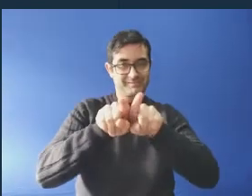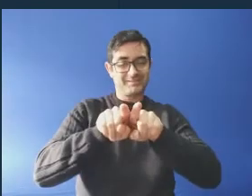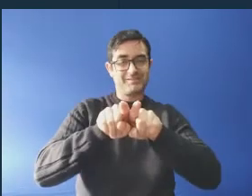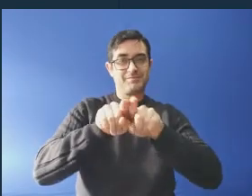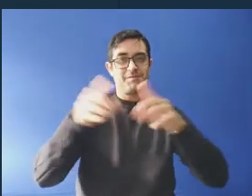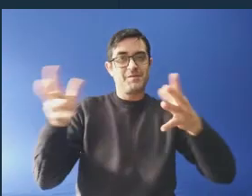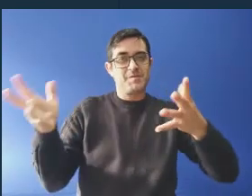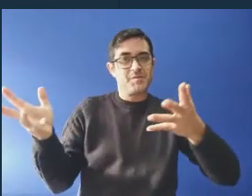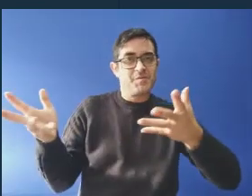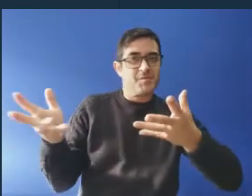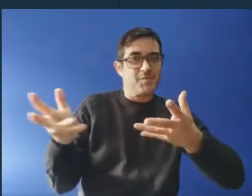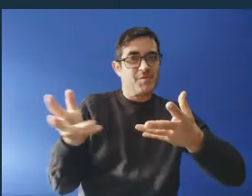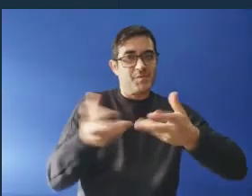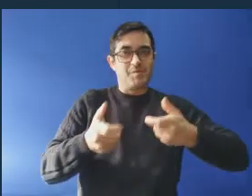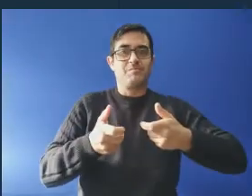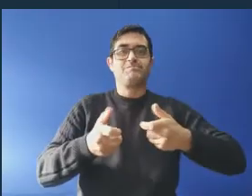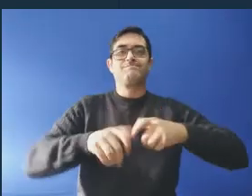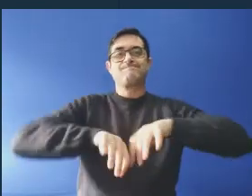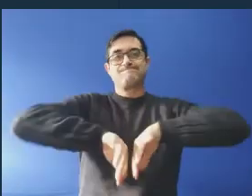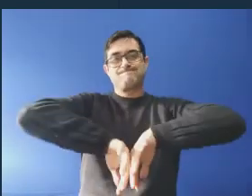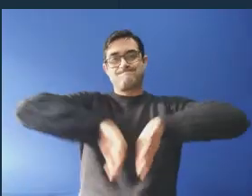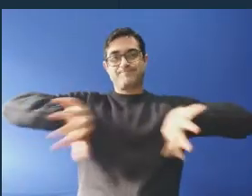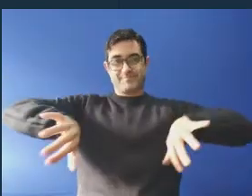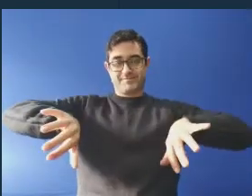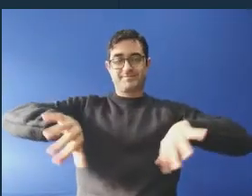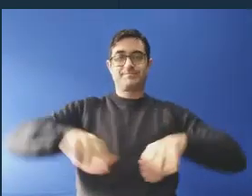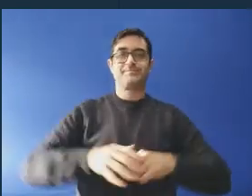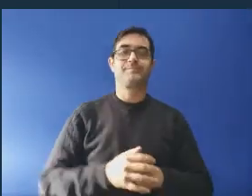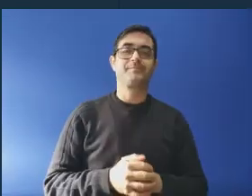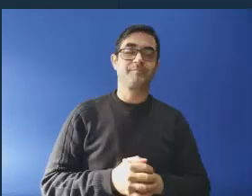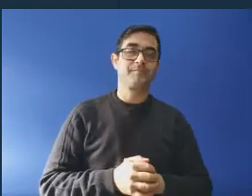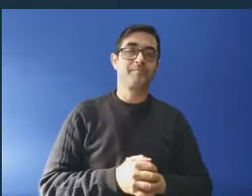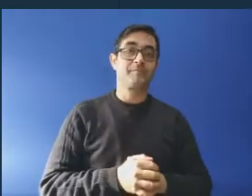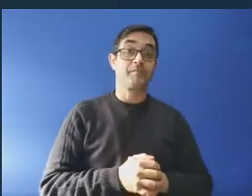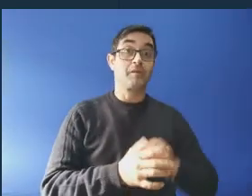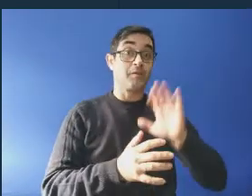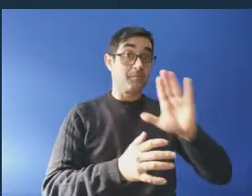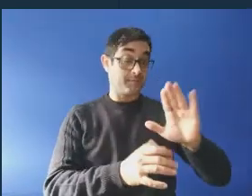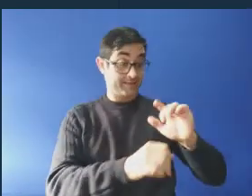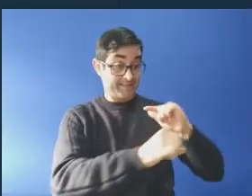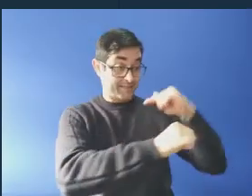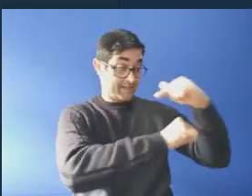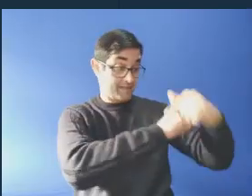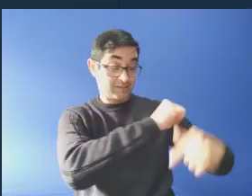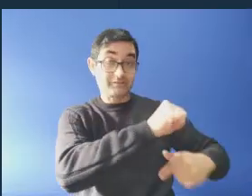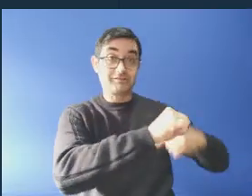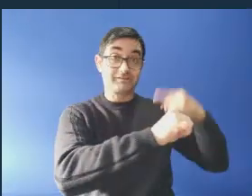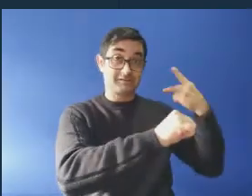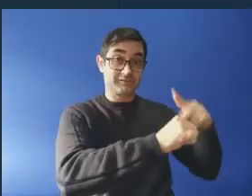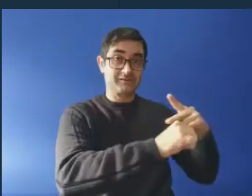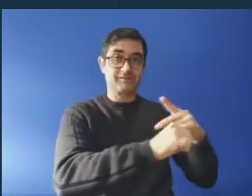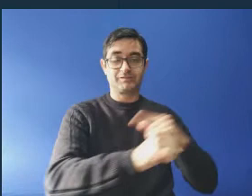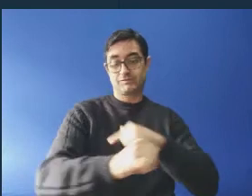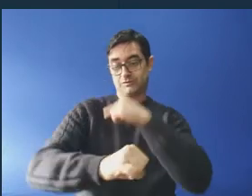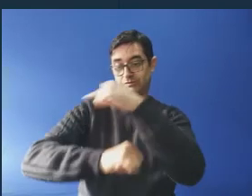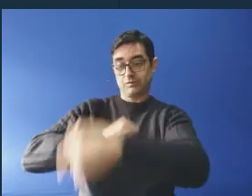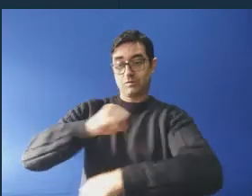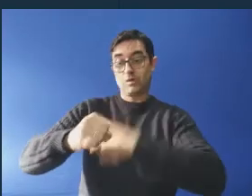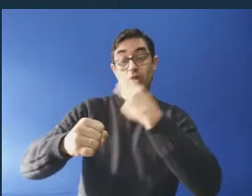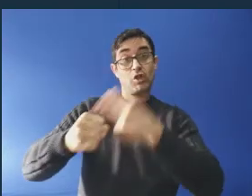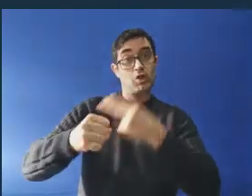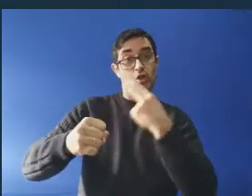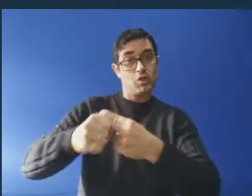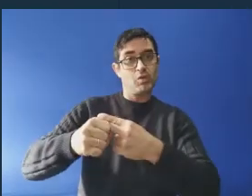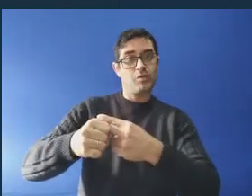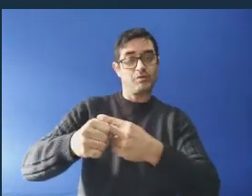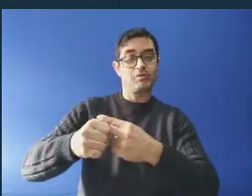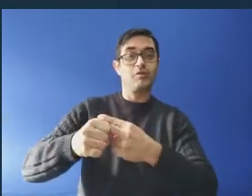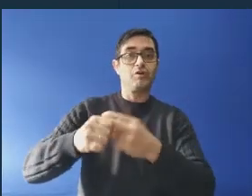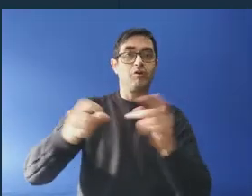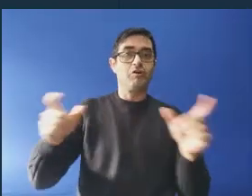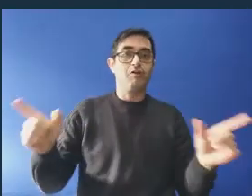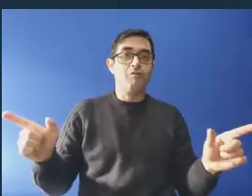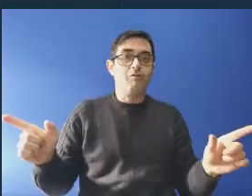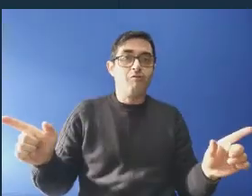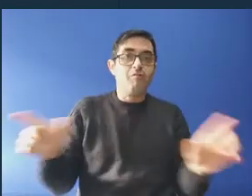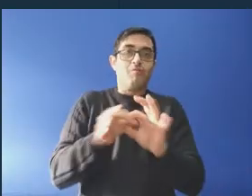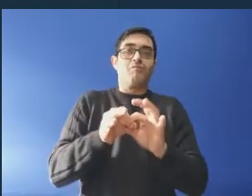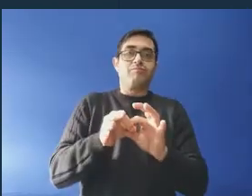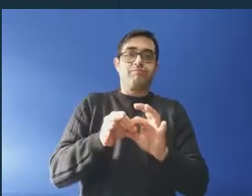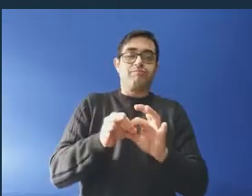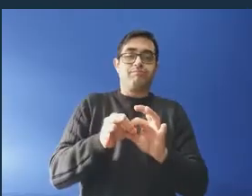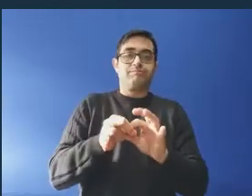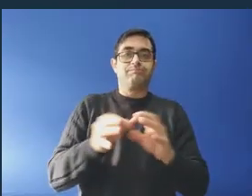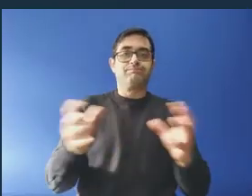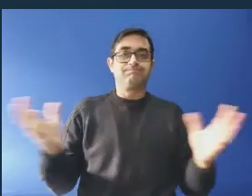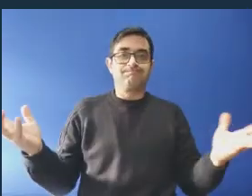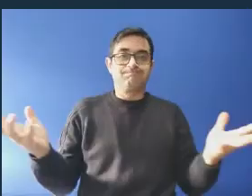força de atração entre a eletrosfera de um átomo e o núcleo do átomo vizinho e vice-versa. Então existe aí um balanço